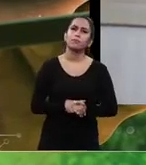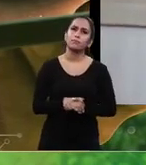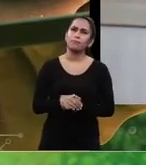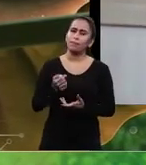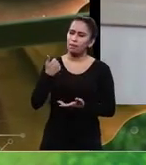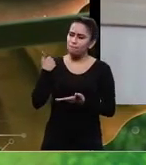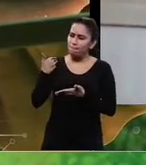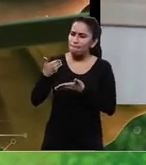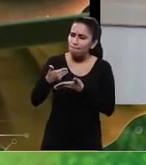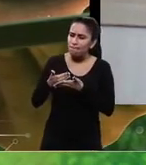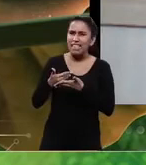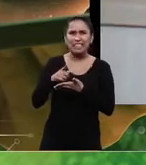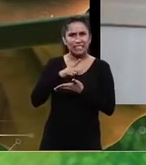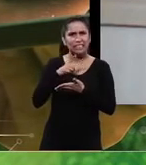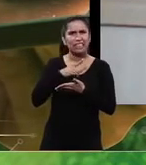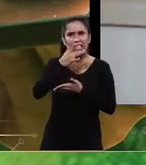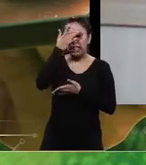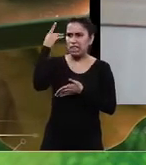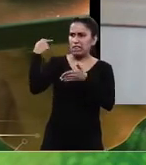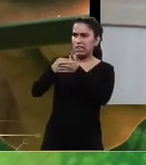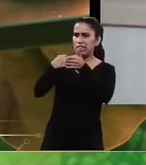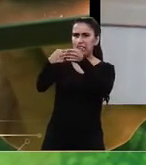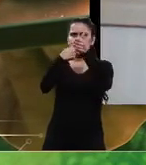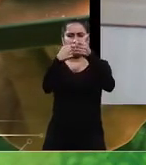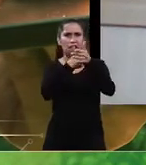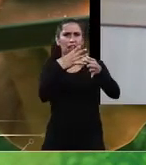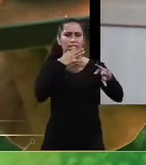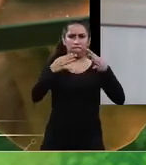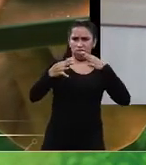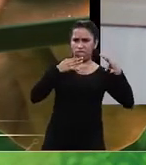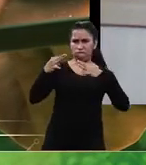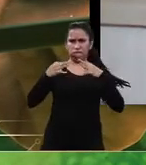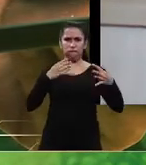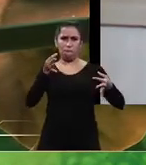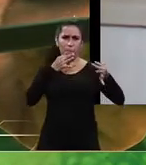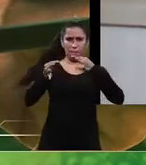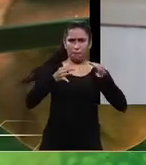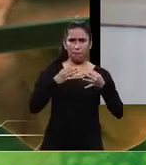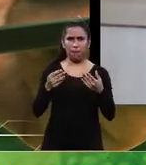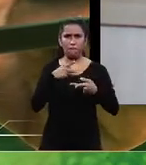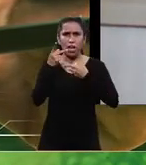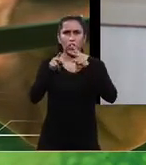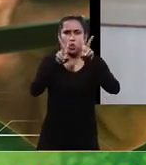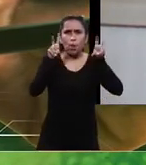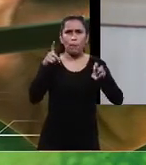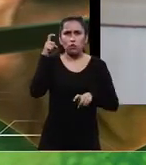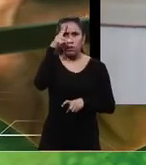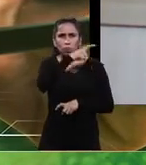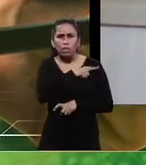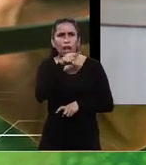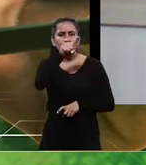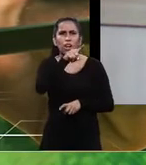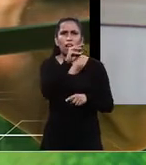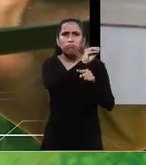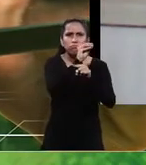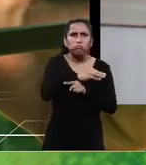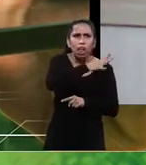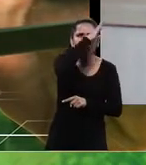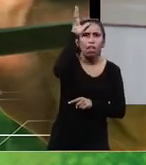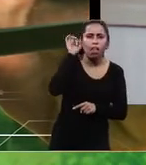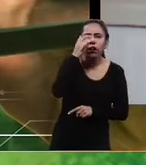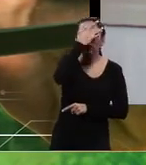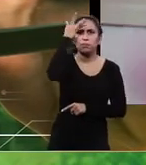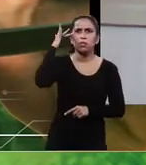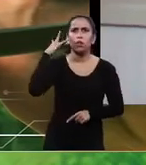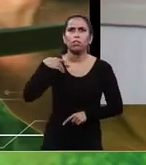uma sequência de ataques em relação a dificultar as questões amazônicas e, por consequência, penalizam o Brasil